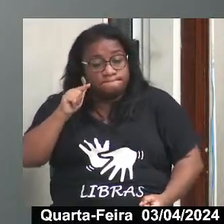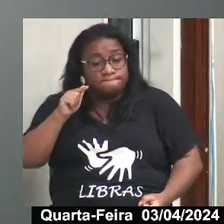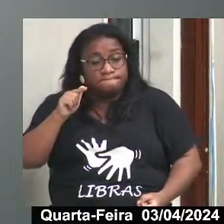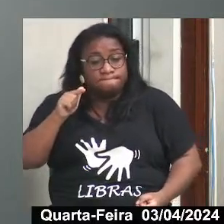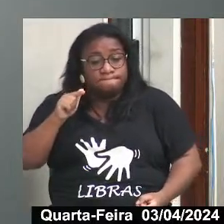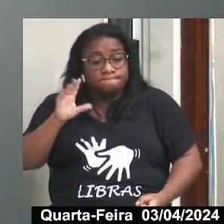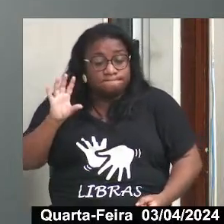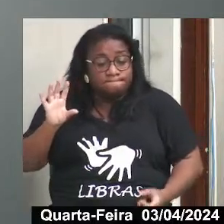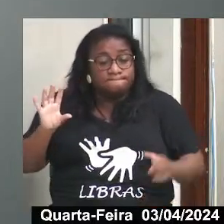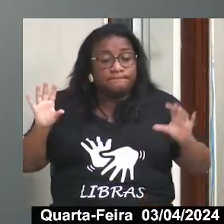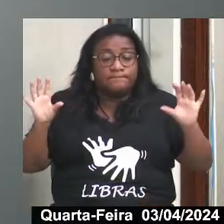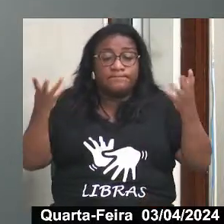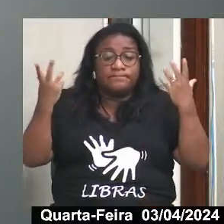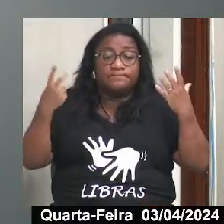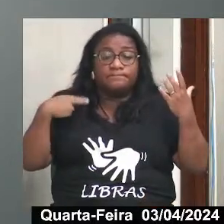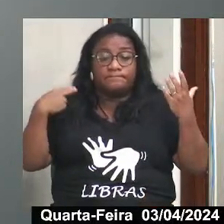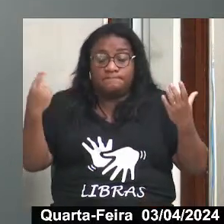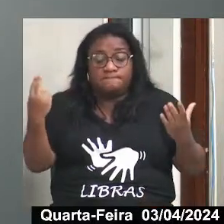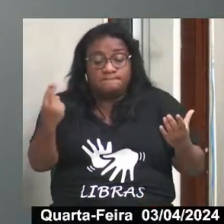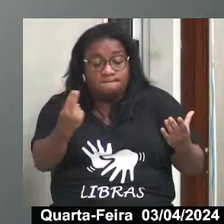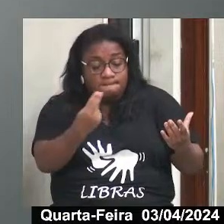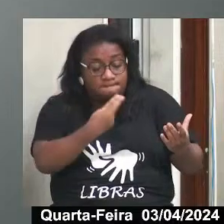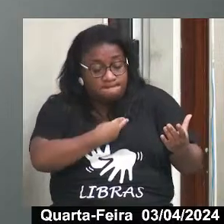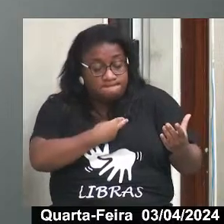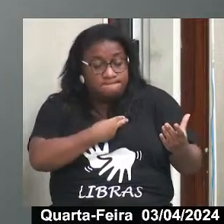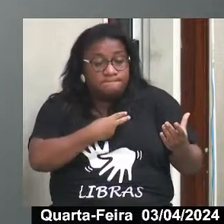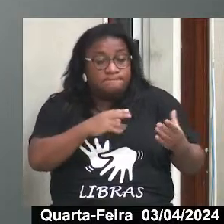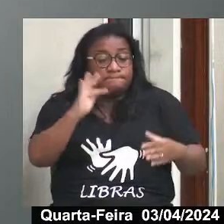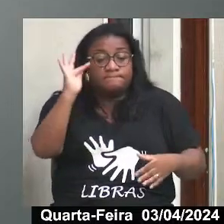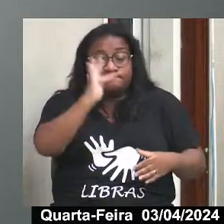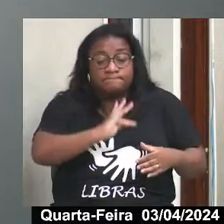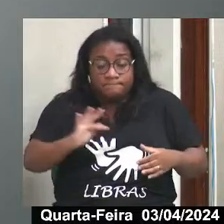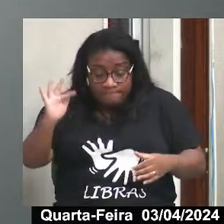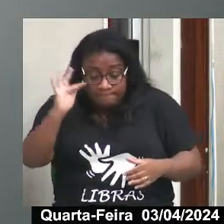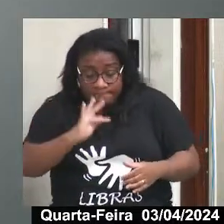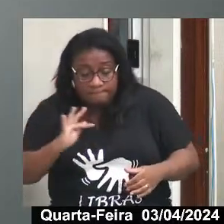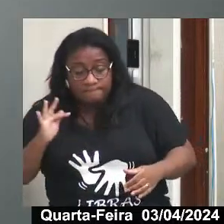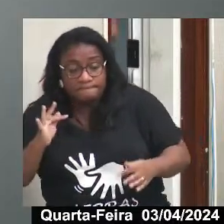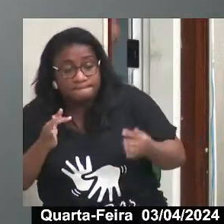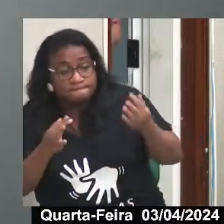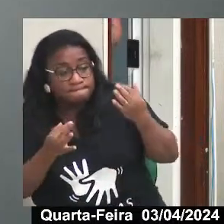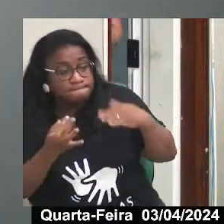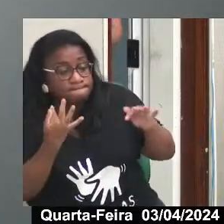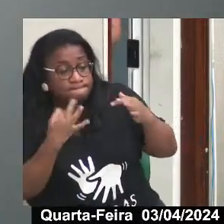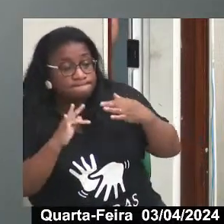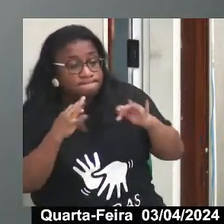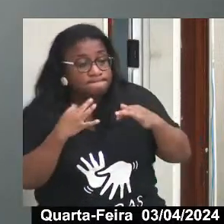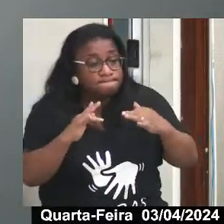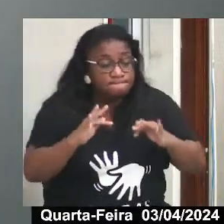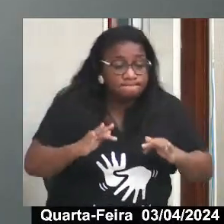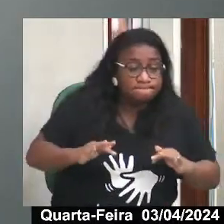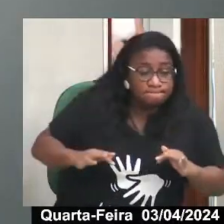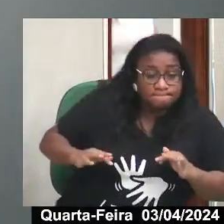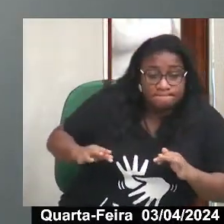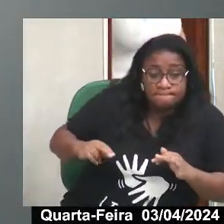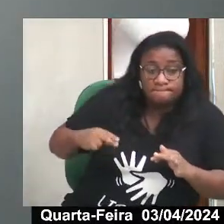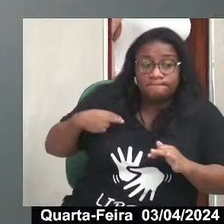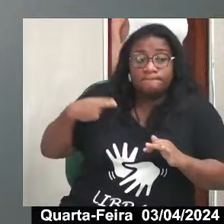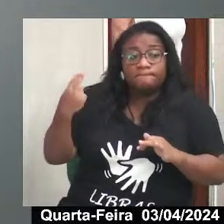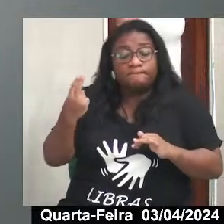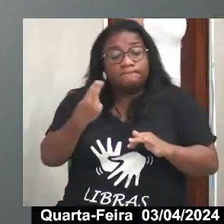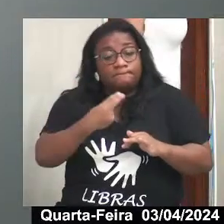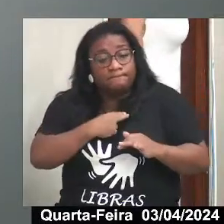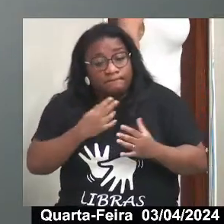está chegando para Embu das Artes, trazendo um presente à Faculdade de Tecnologia do Estado de São Paulo.